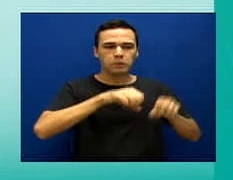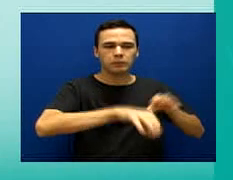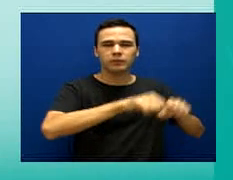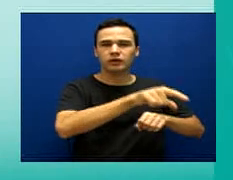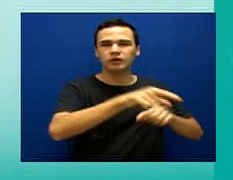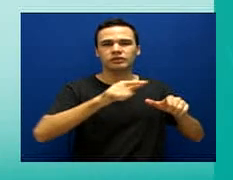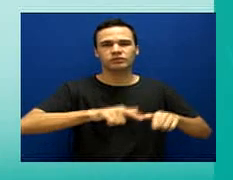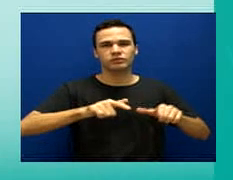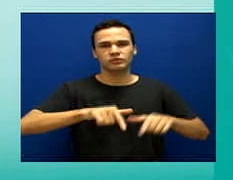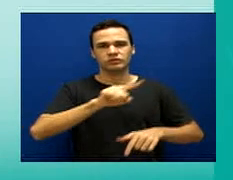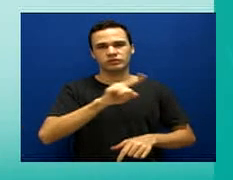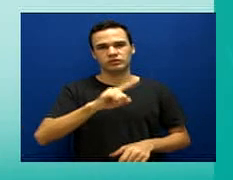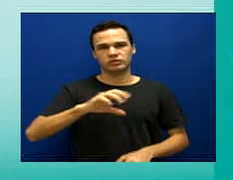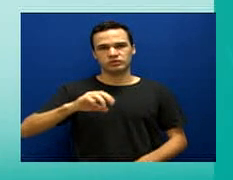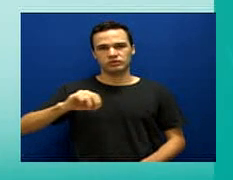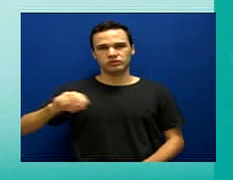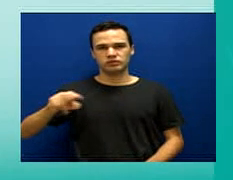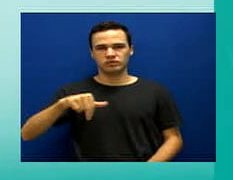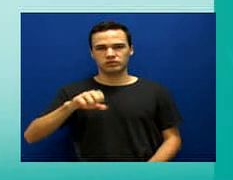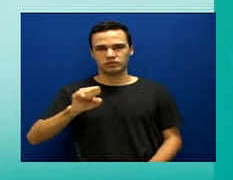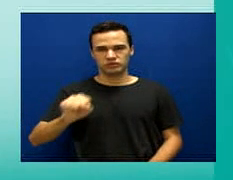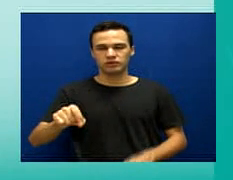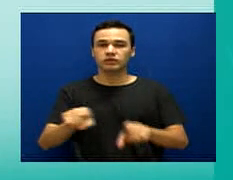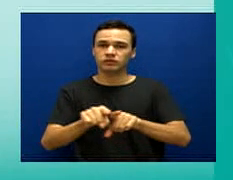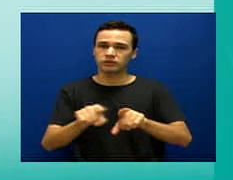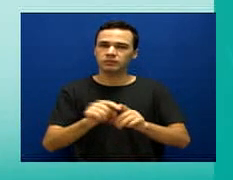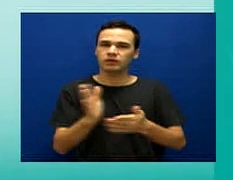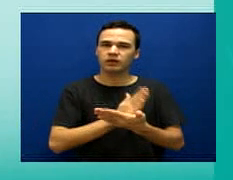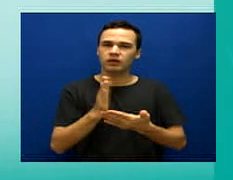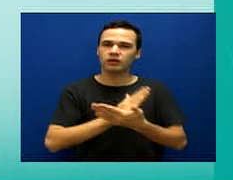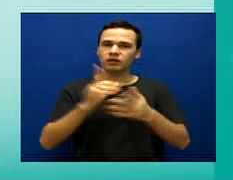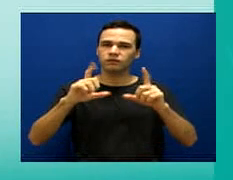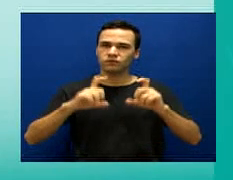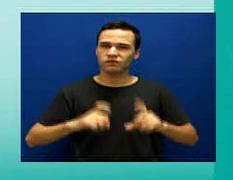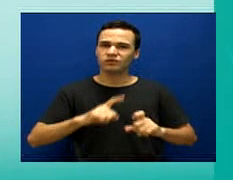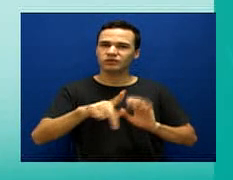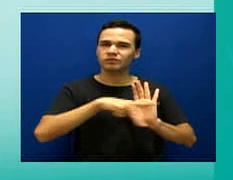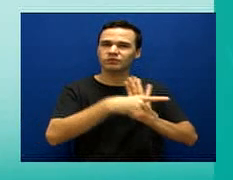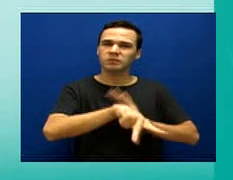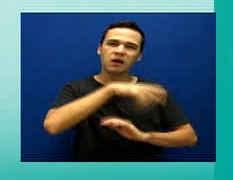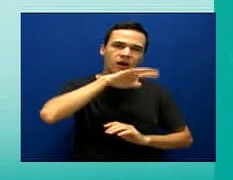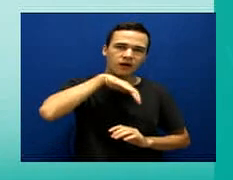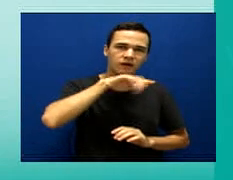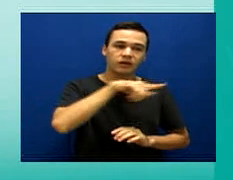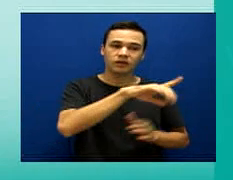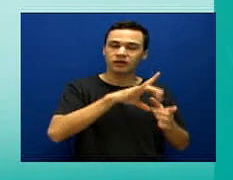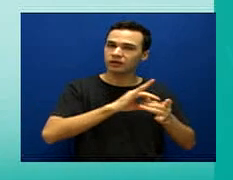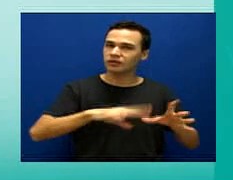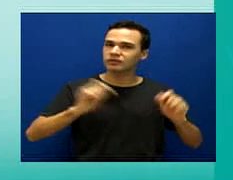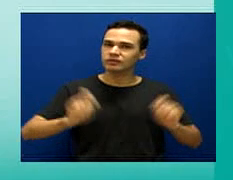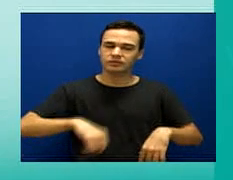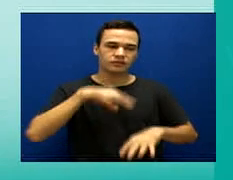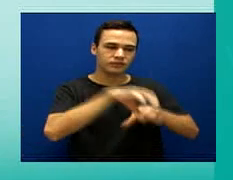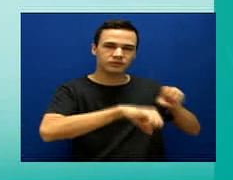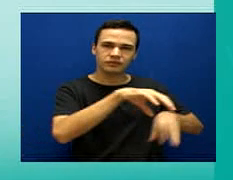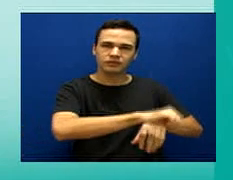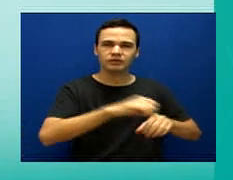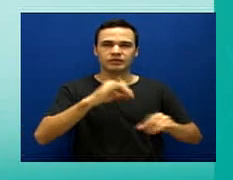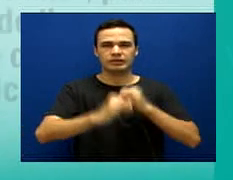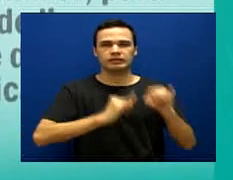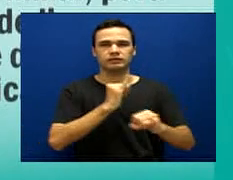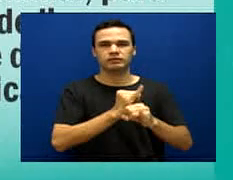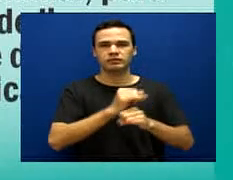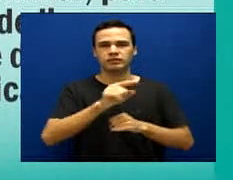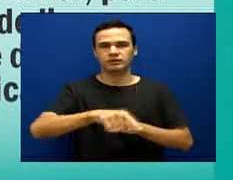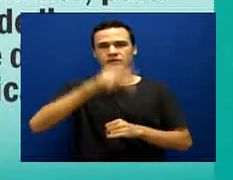na seção de controle de zoonoses, além das fotos dos animais disponíveis para adoção no site oficial da